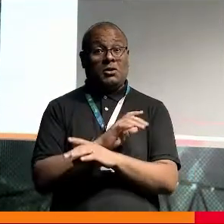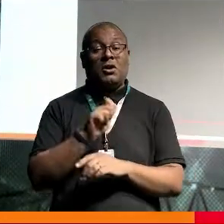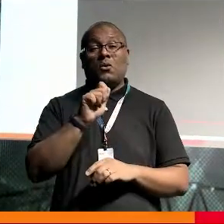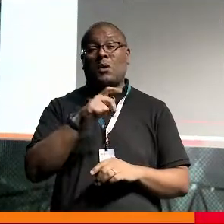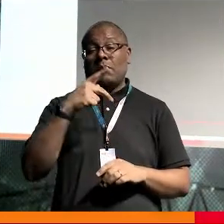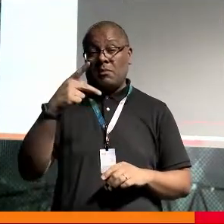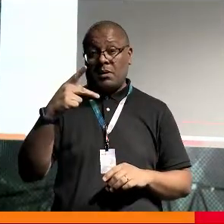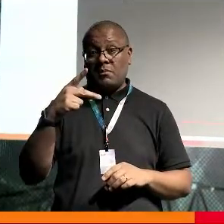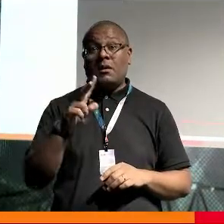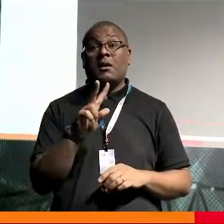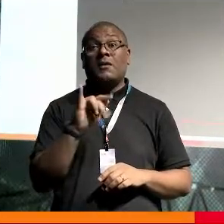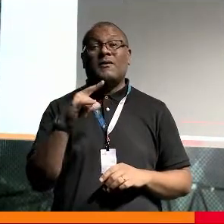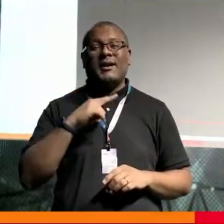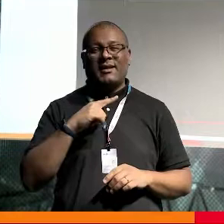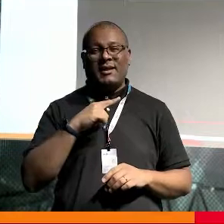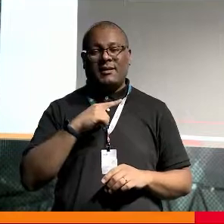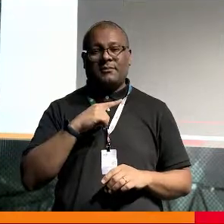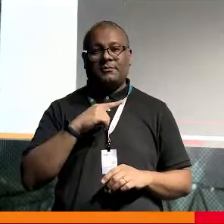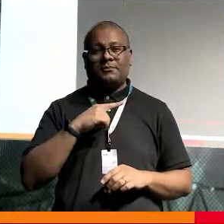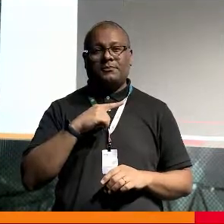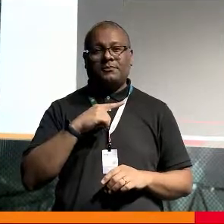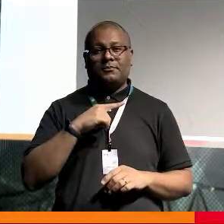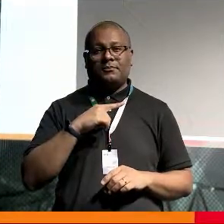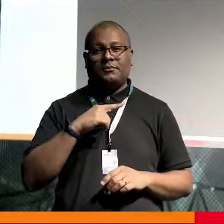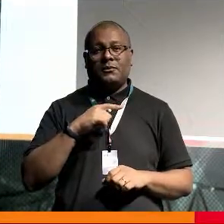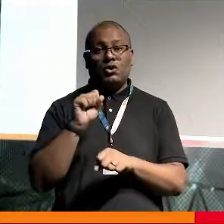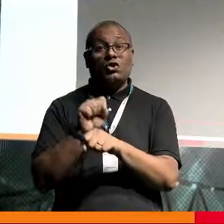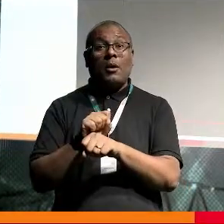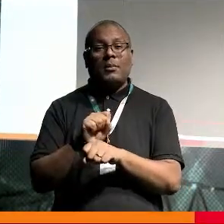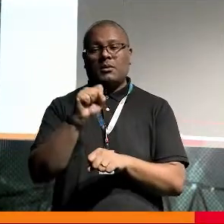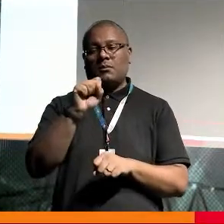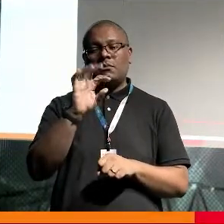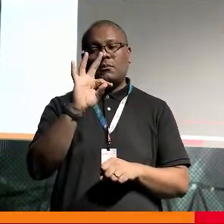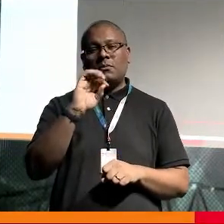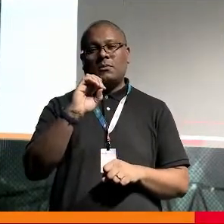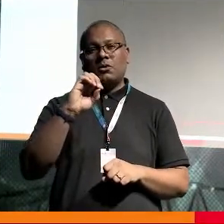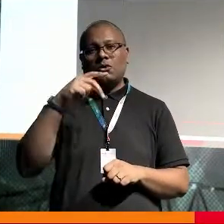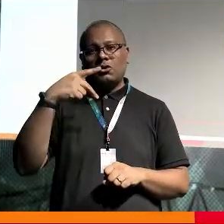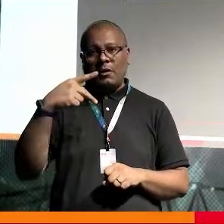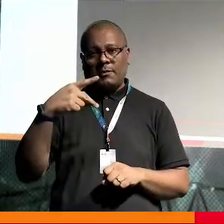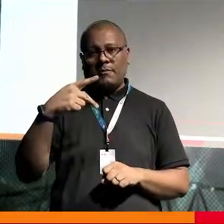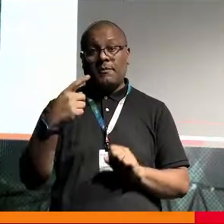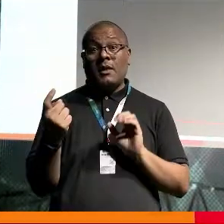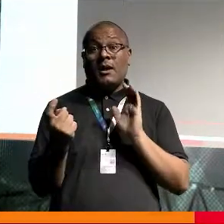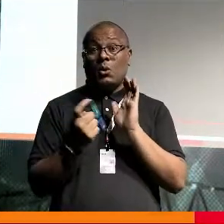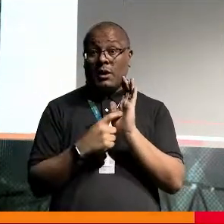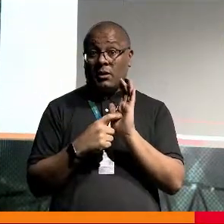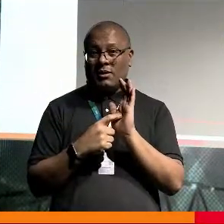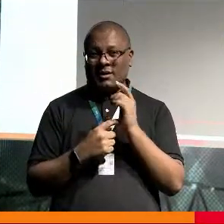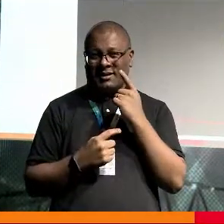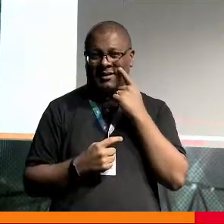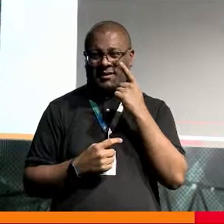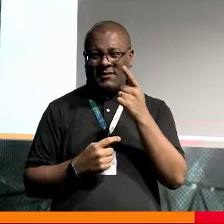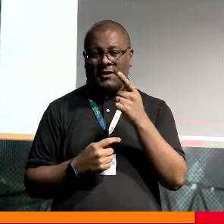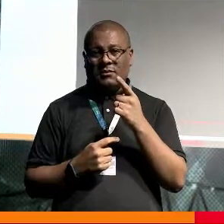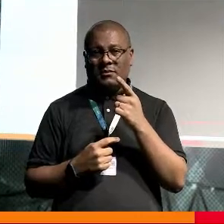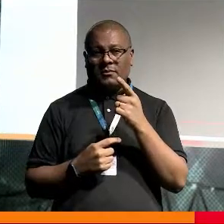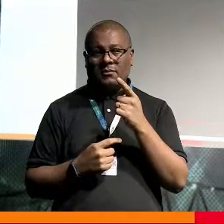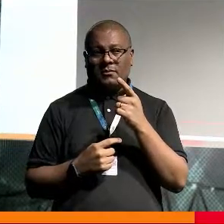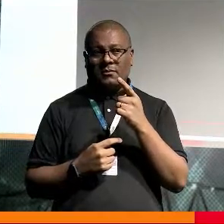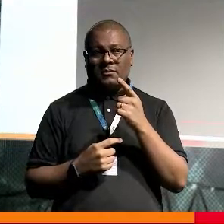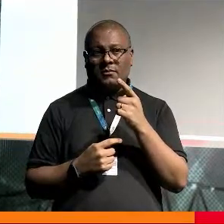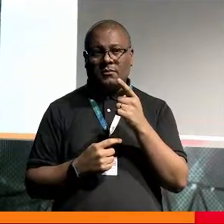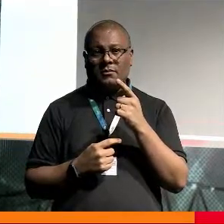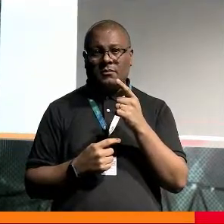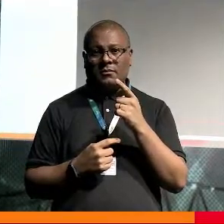aplicativo, ele vai ter esse stop. A partir do momento que eu clico, está vendo que agora